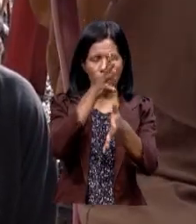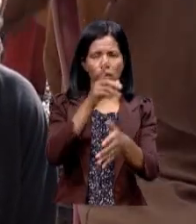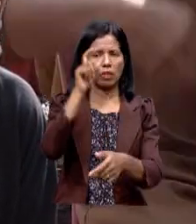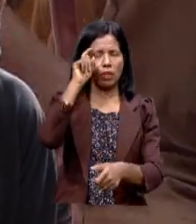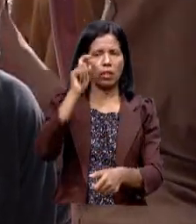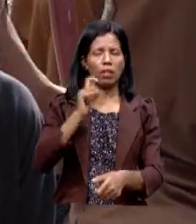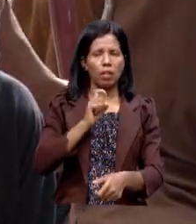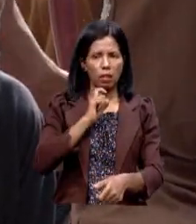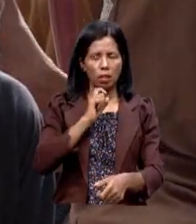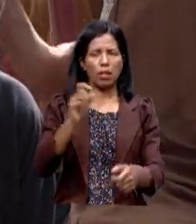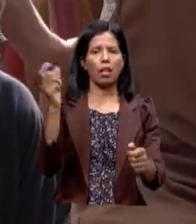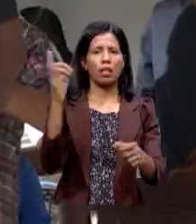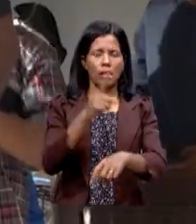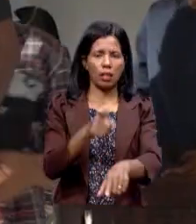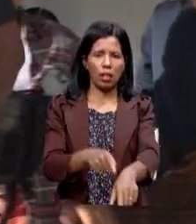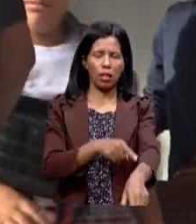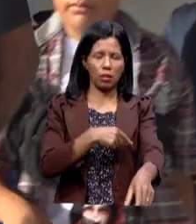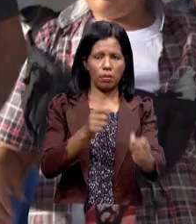pa durante hamutu ko ita